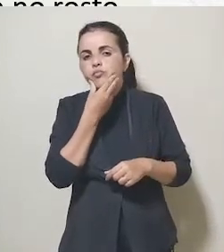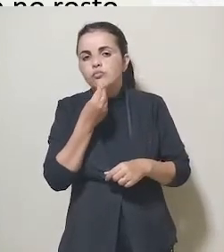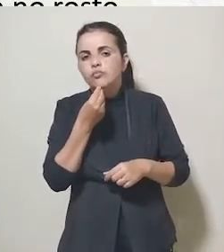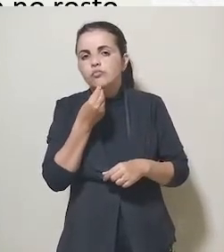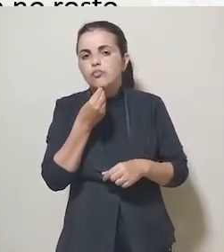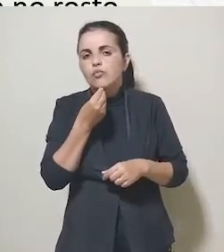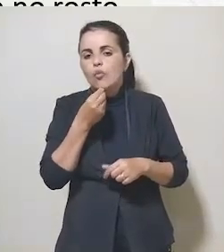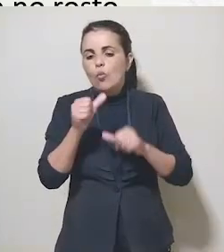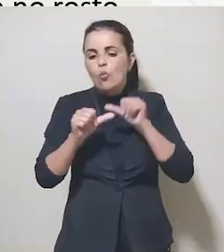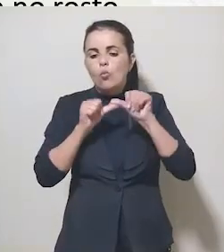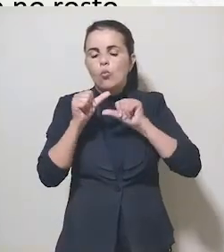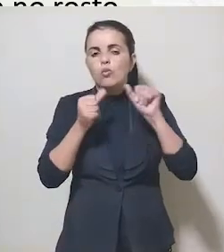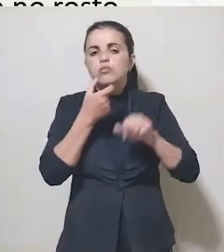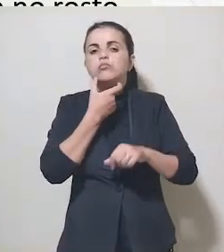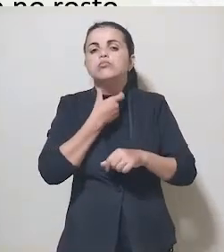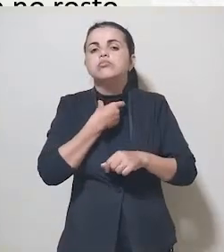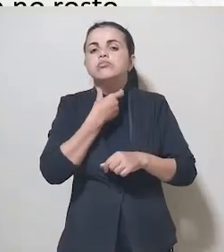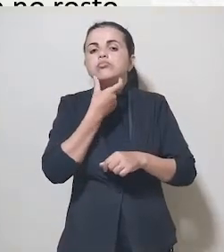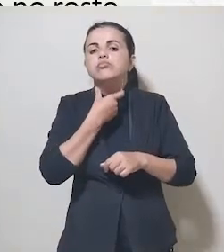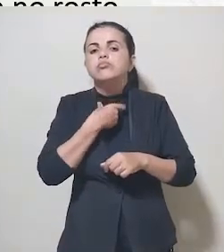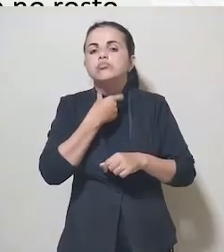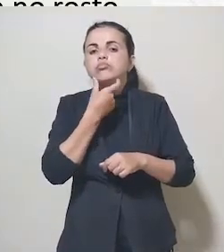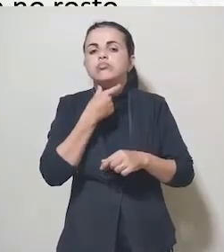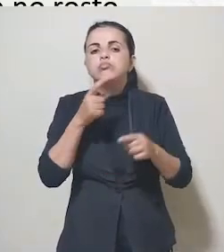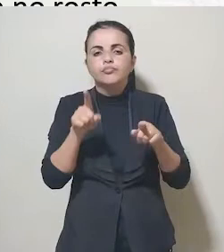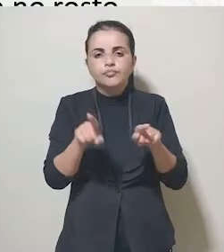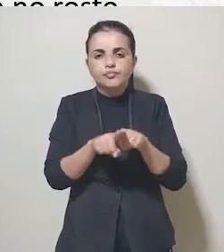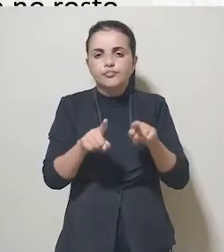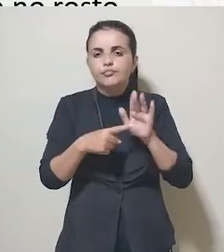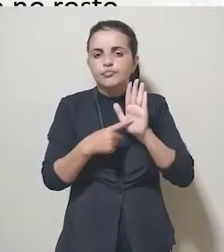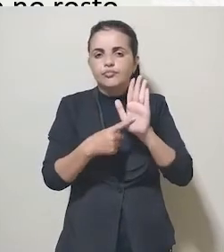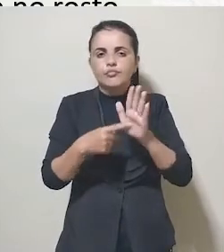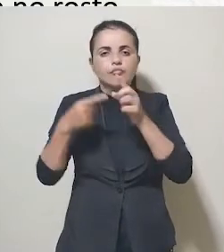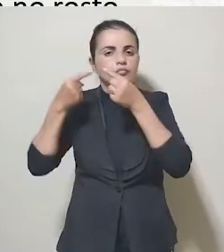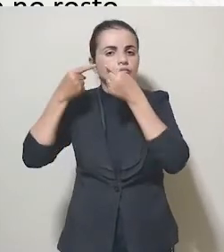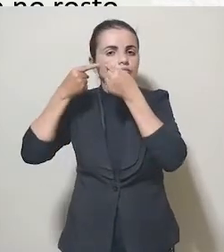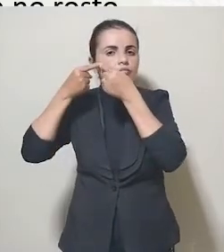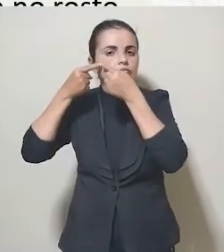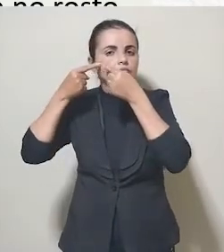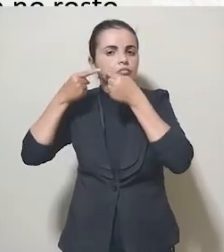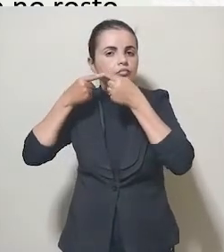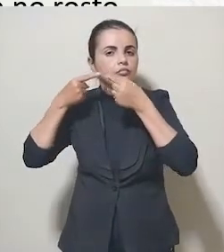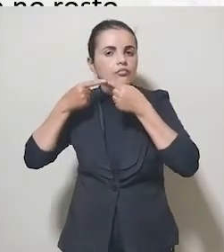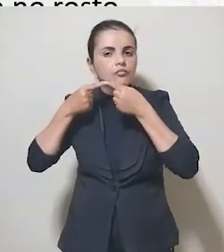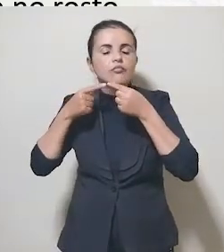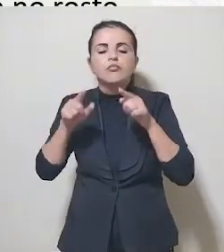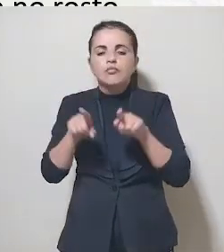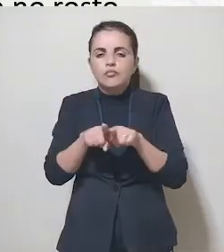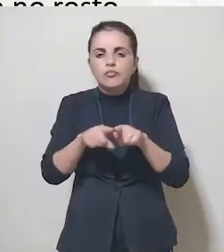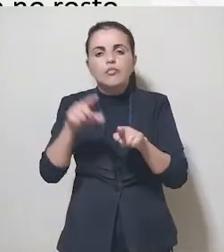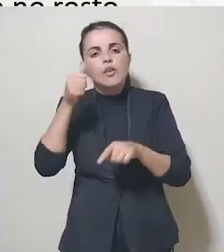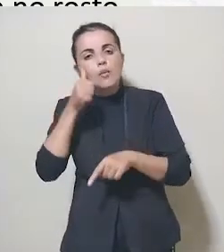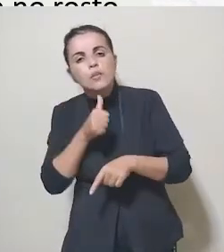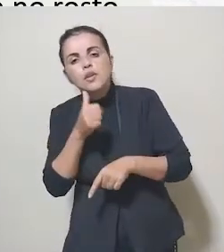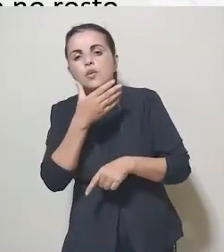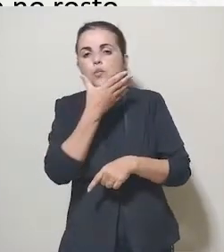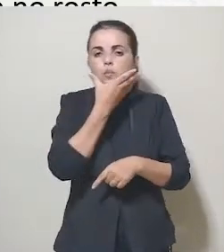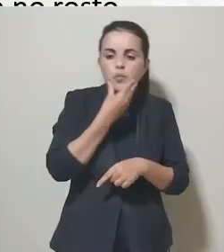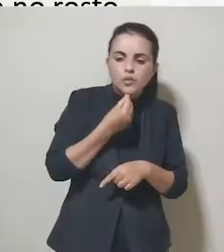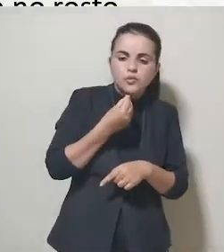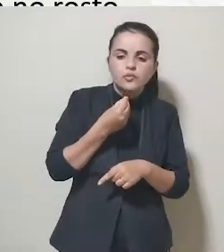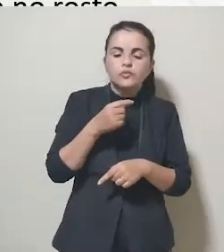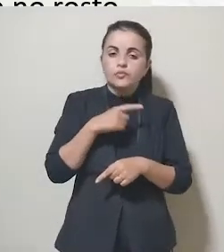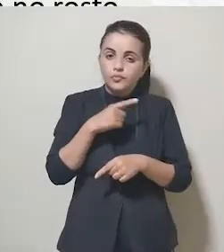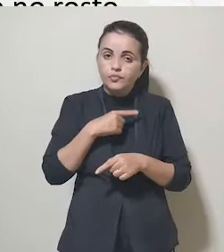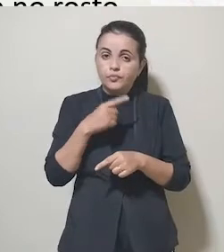altera porque ele tem uma tonalidade mais grave. E o aparecimento de espinhas também, como é o caso tanto dos meninos como para as meninas.